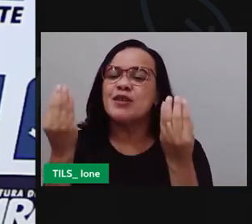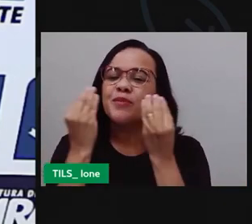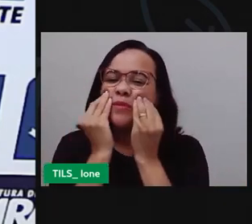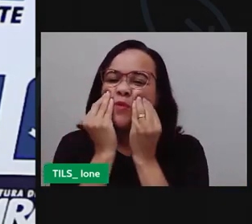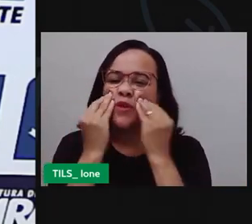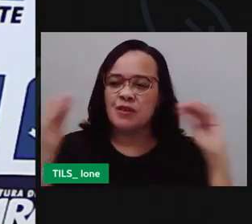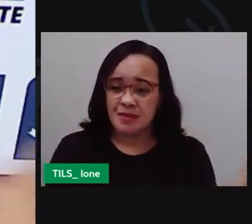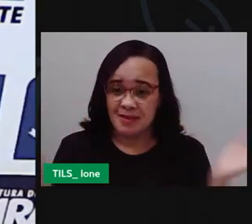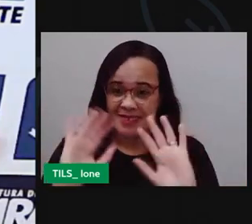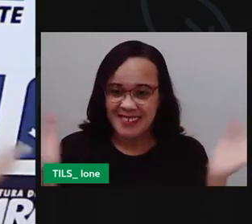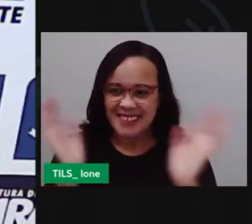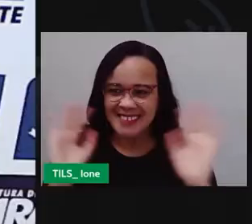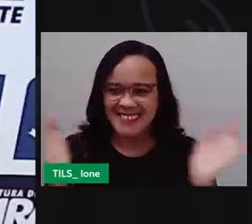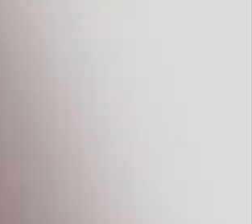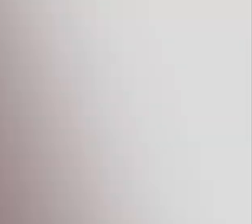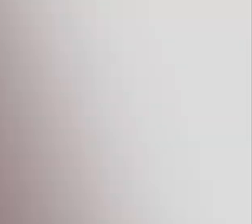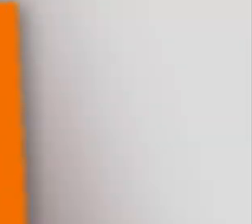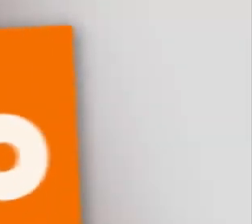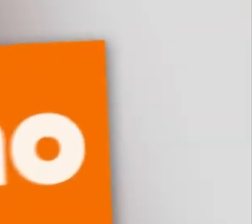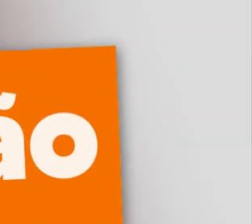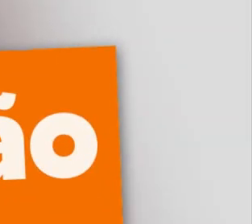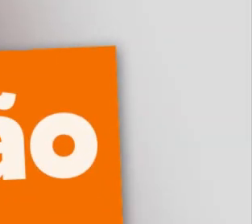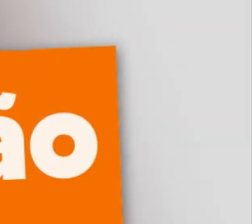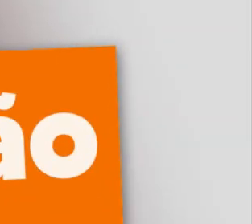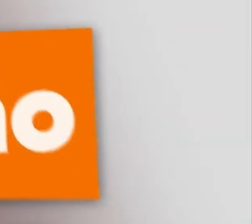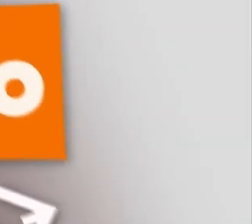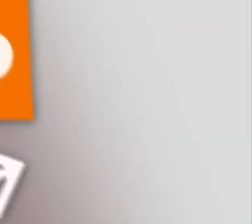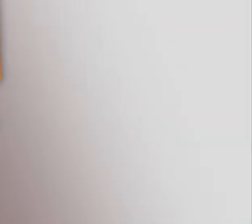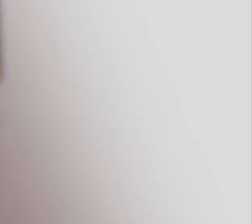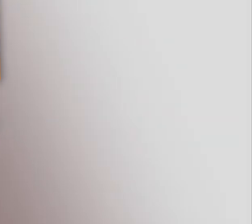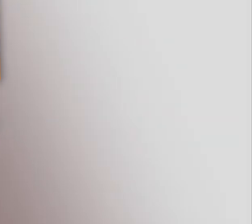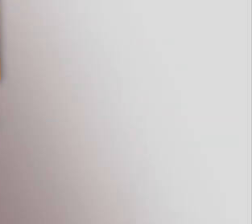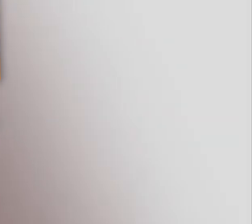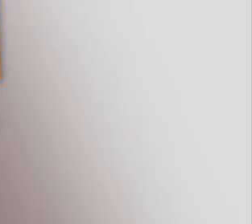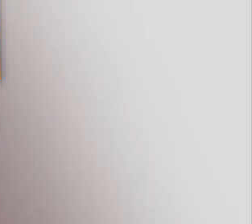pra vocês tchau tchau